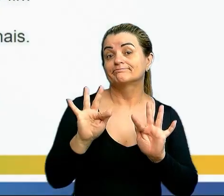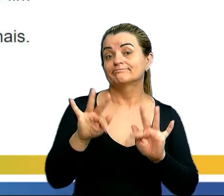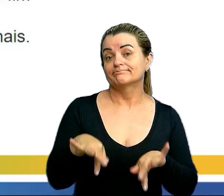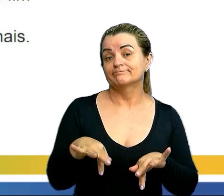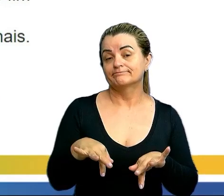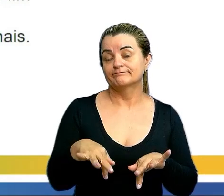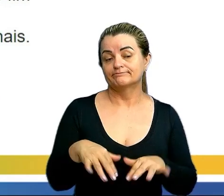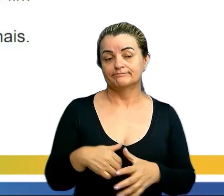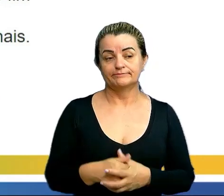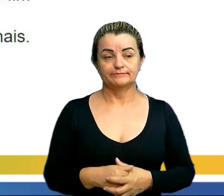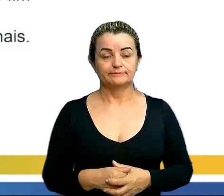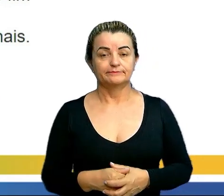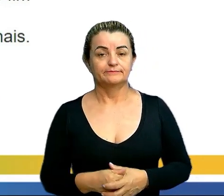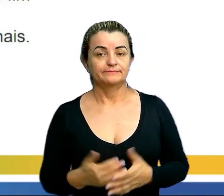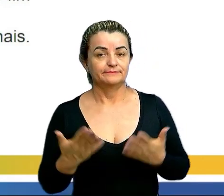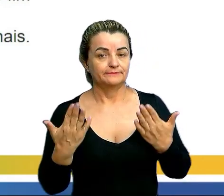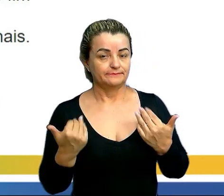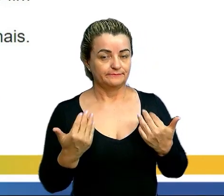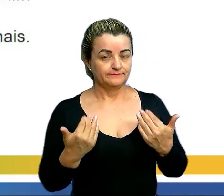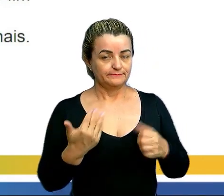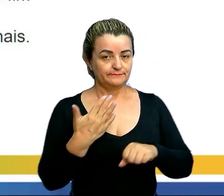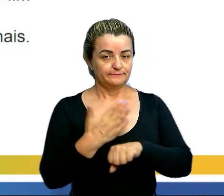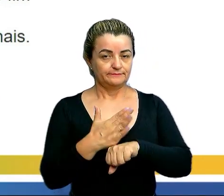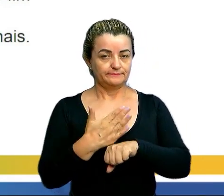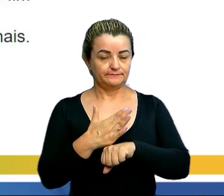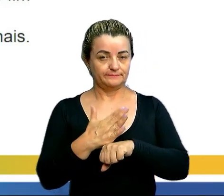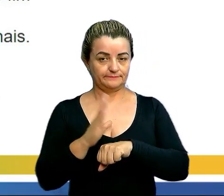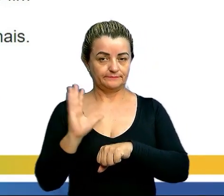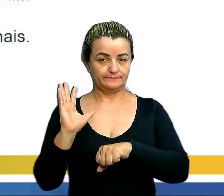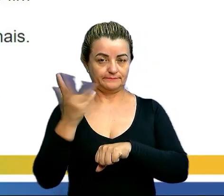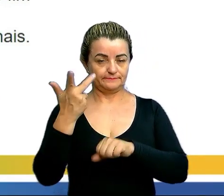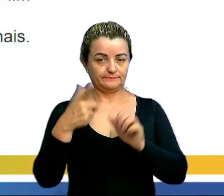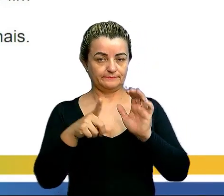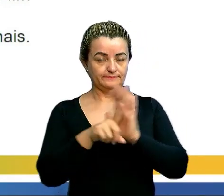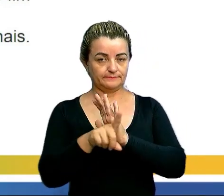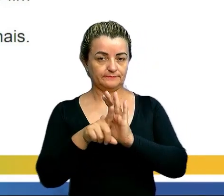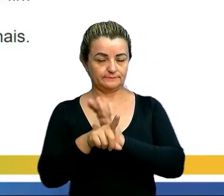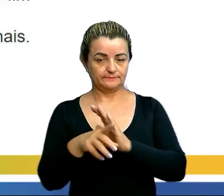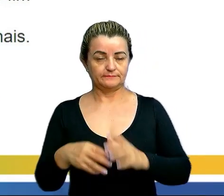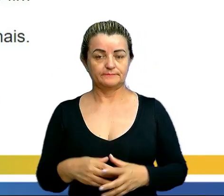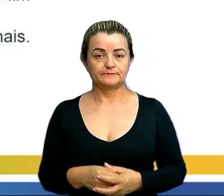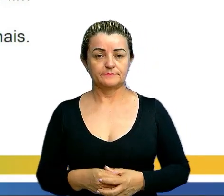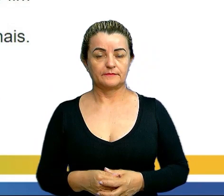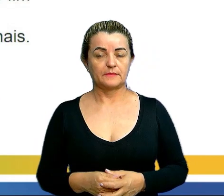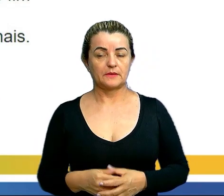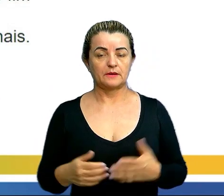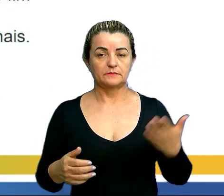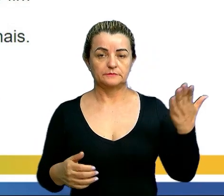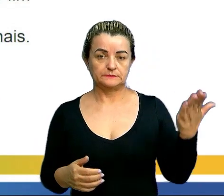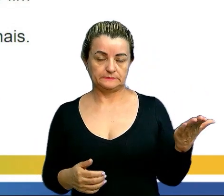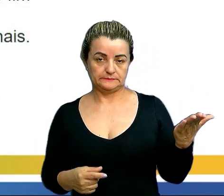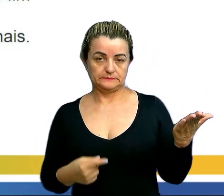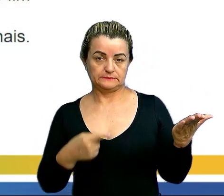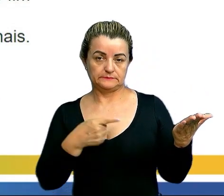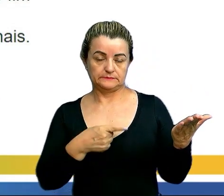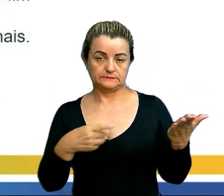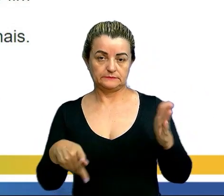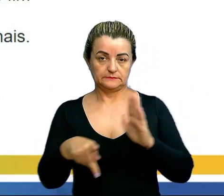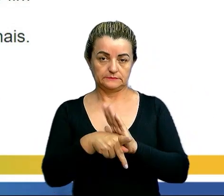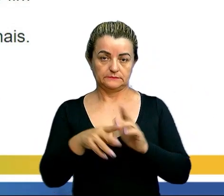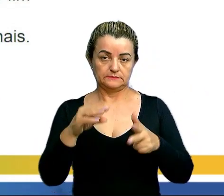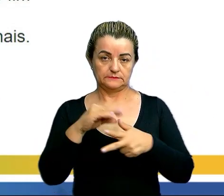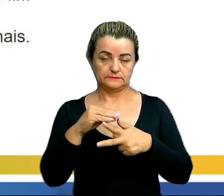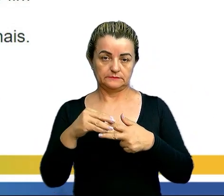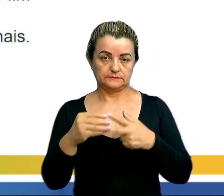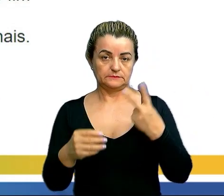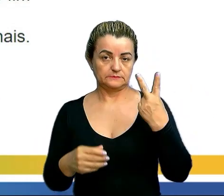mundial. Vamos aqui resolver as nossas questões de hoje. Trouxe para vocês uma questão de Enem, na verdade,